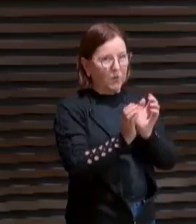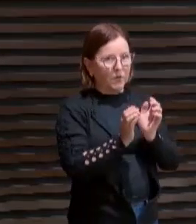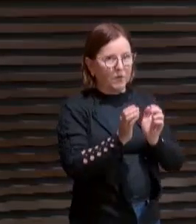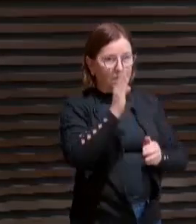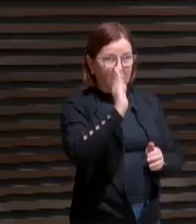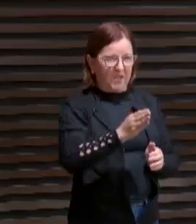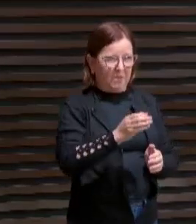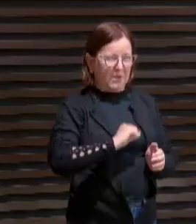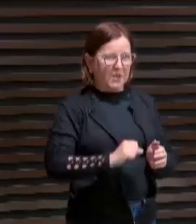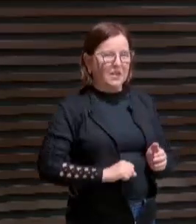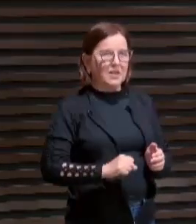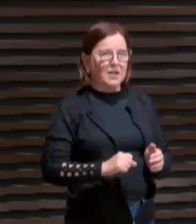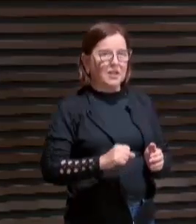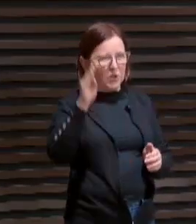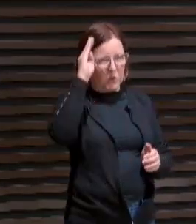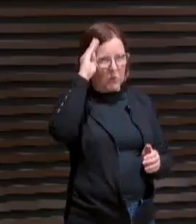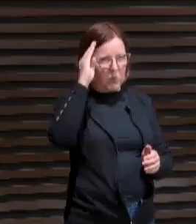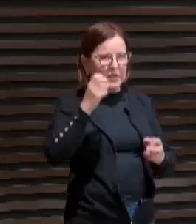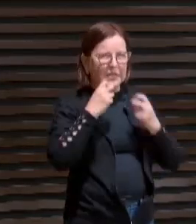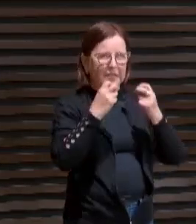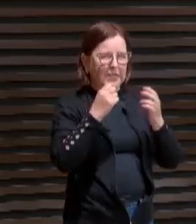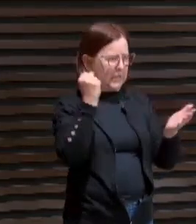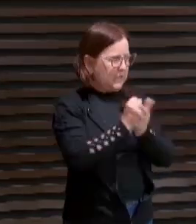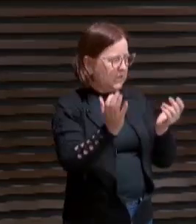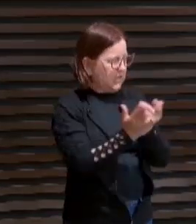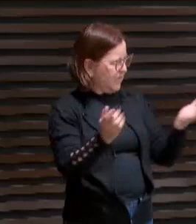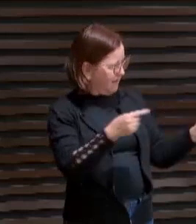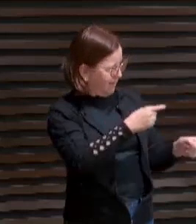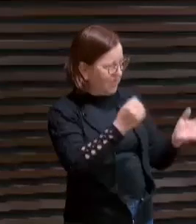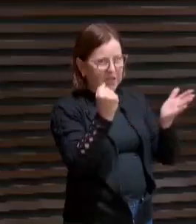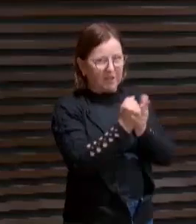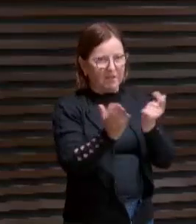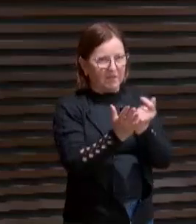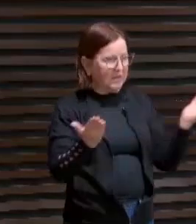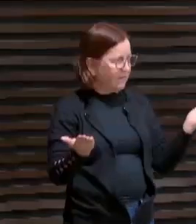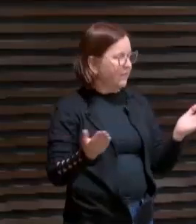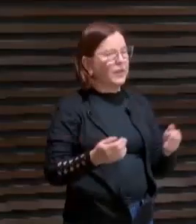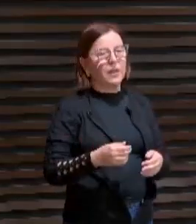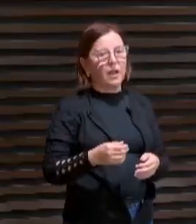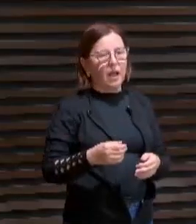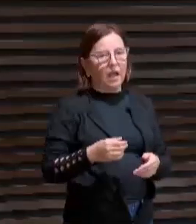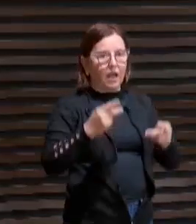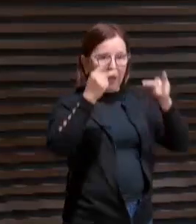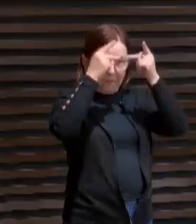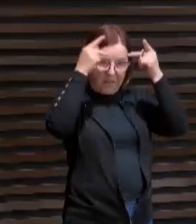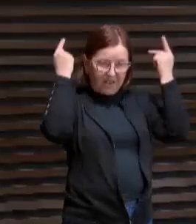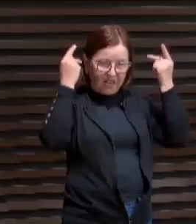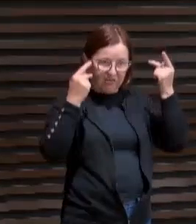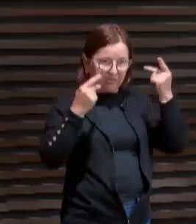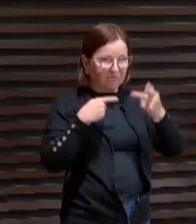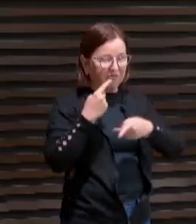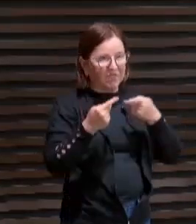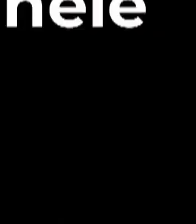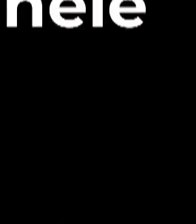gritaram: crucifica-o, crucifica-o. Disse-lhes Pilatos: tomai-o vós outros